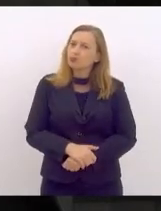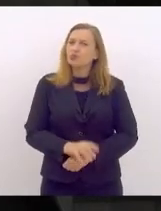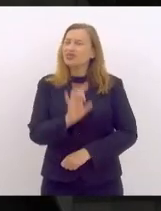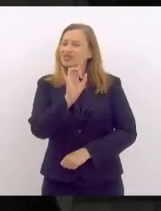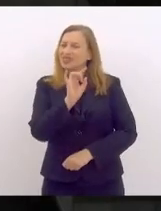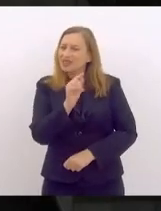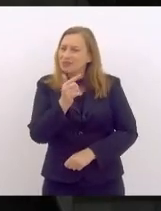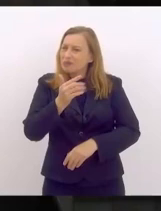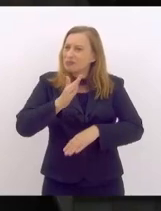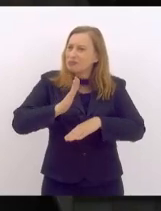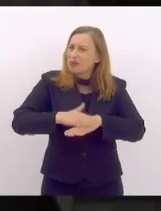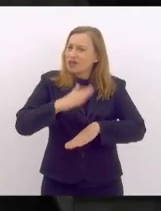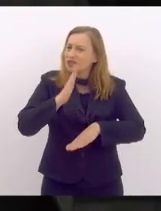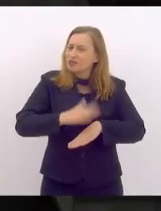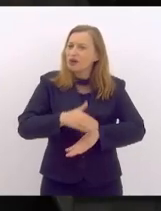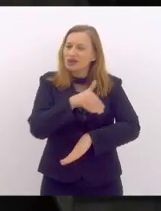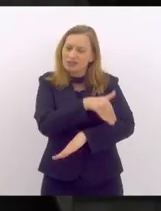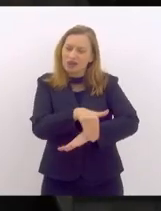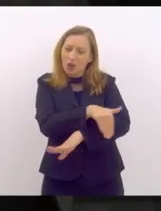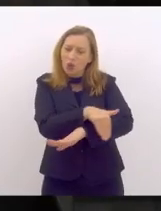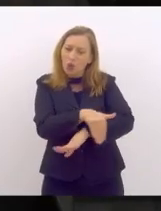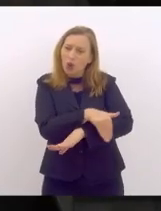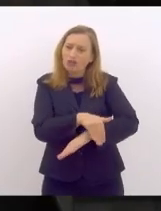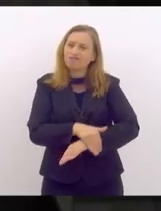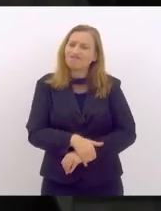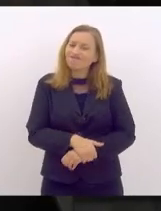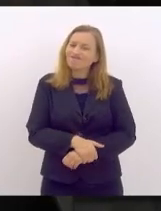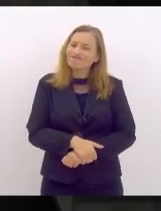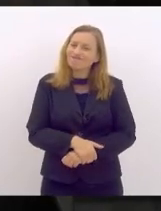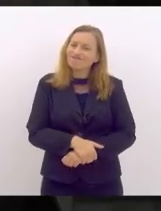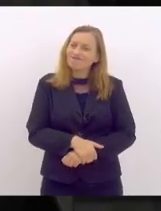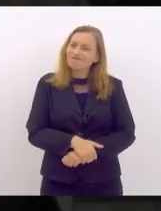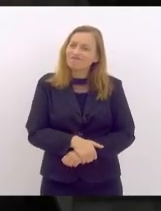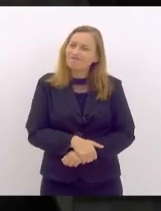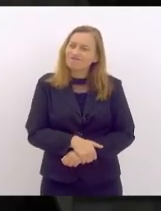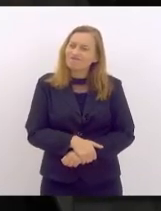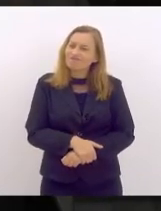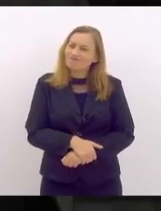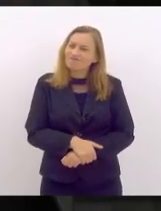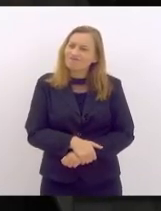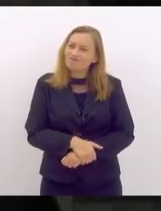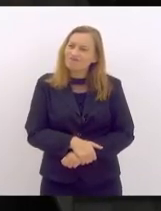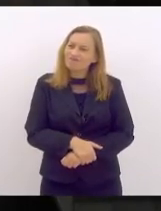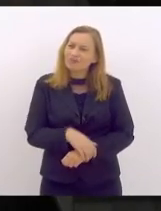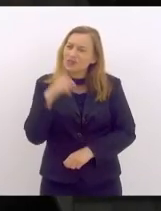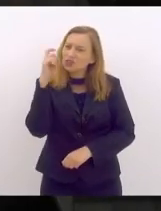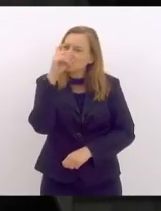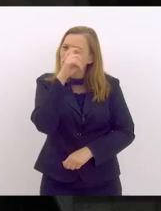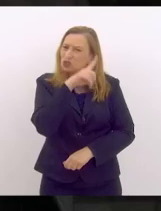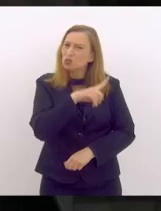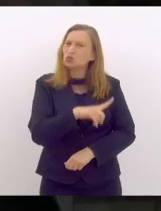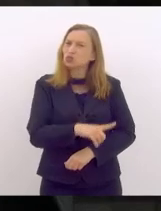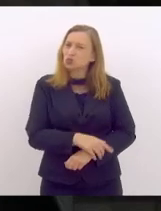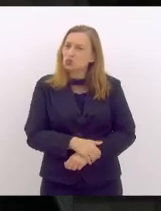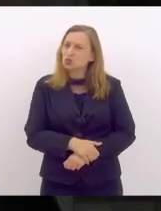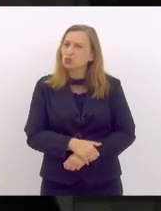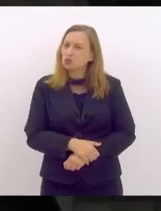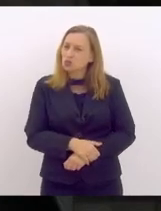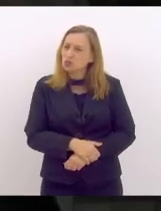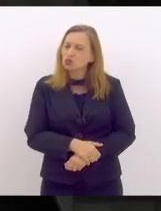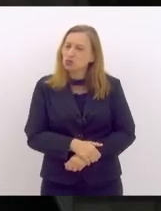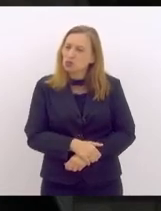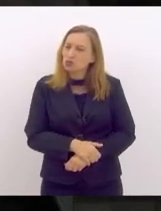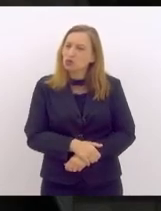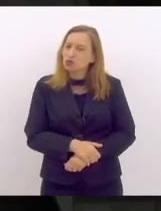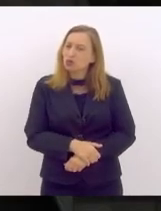cada vez a rua e tem sido mais dura com a classe